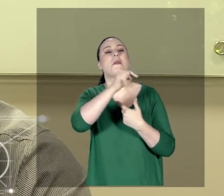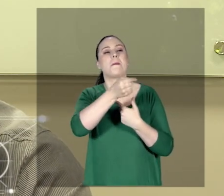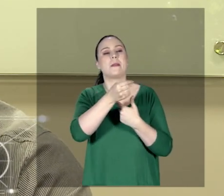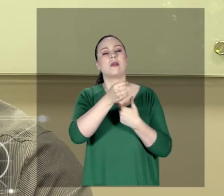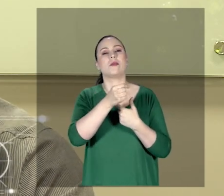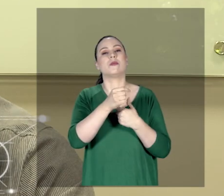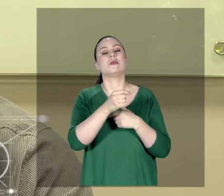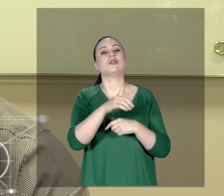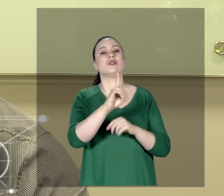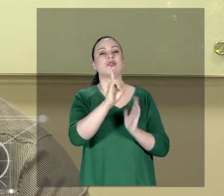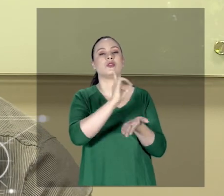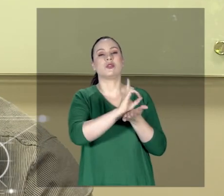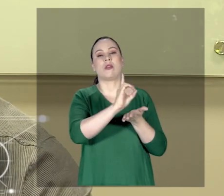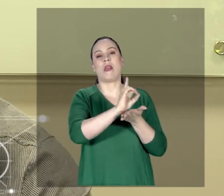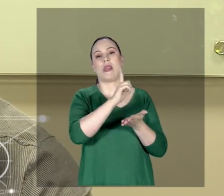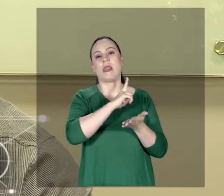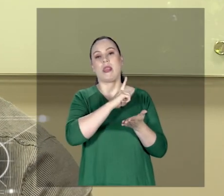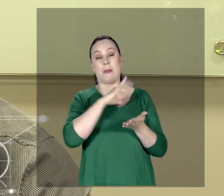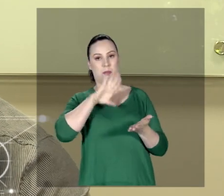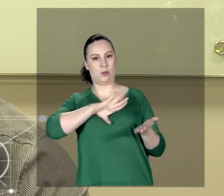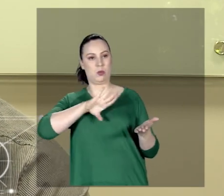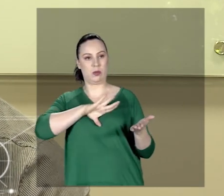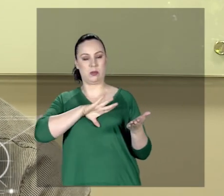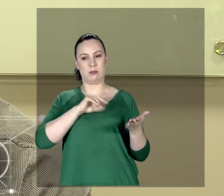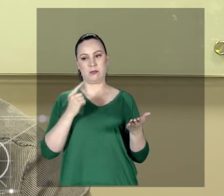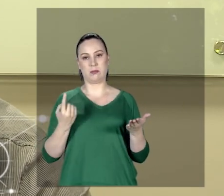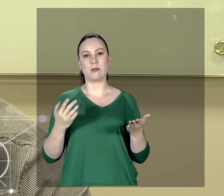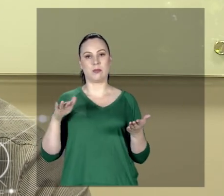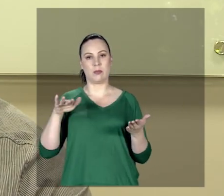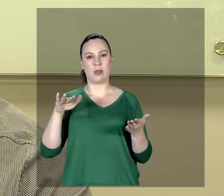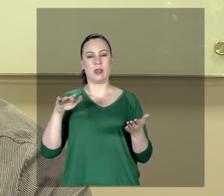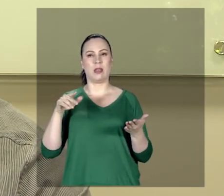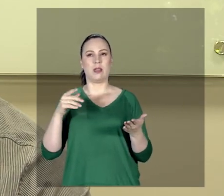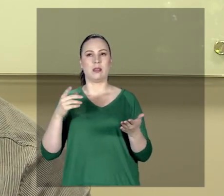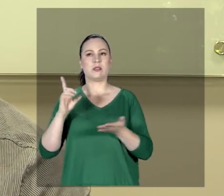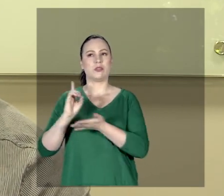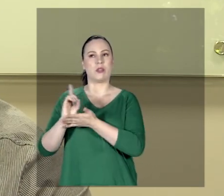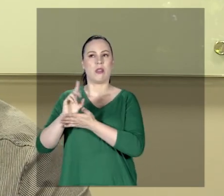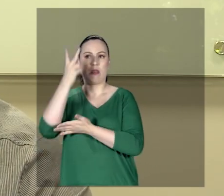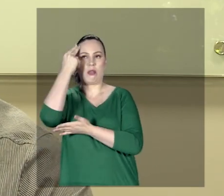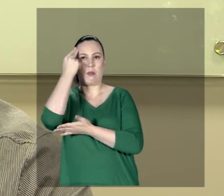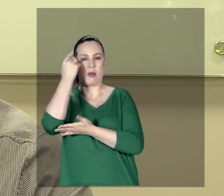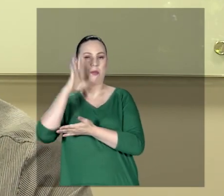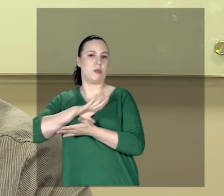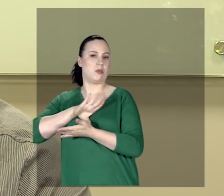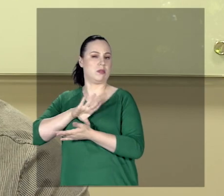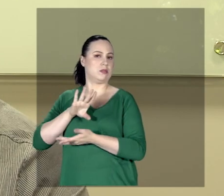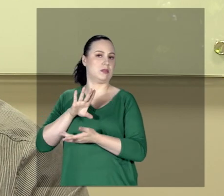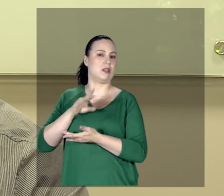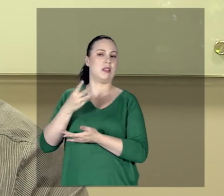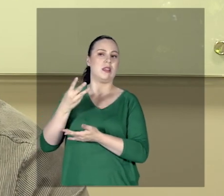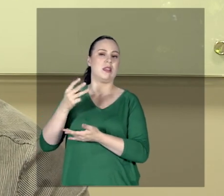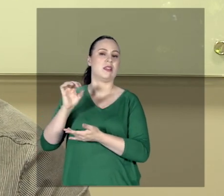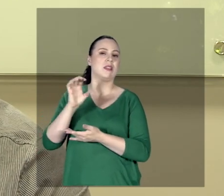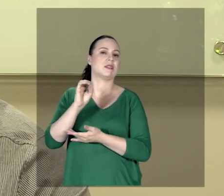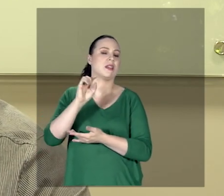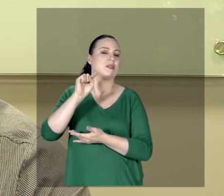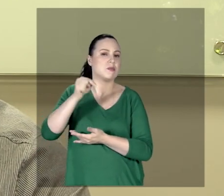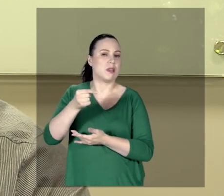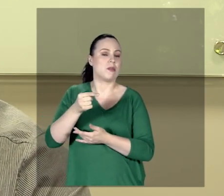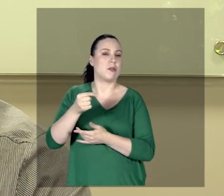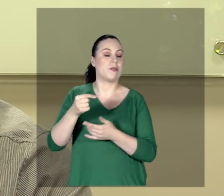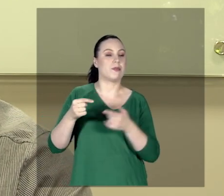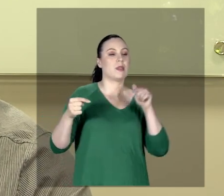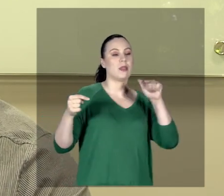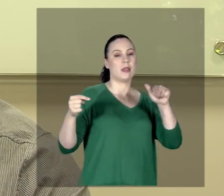português. Nos dicionários mais comuns do mercado, a gente tem 300 mil. E na língua geral